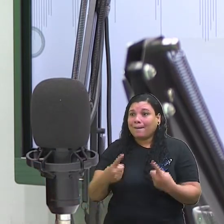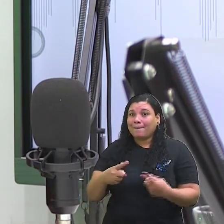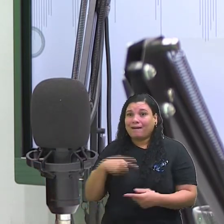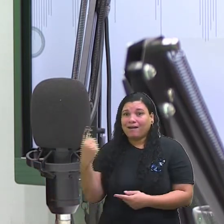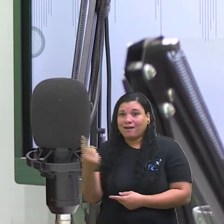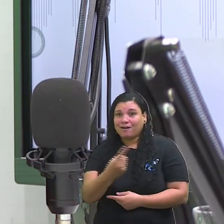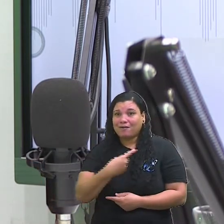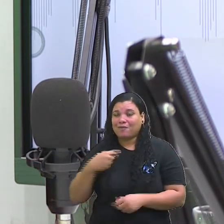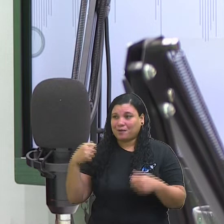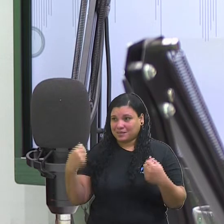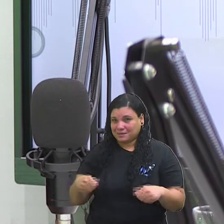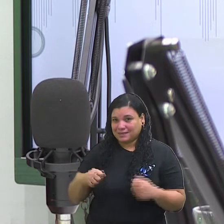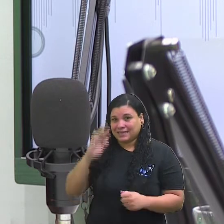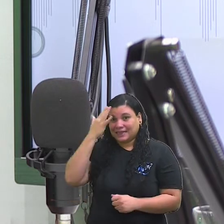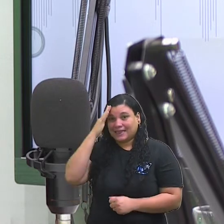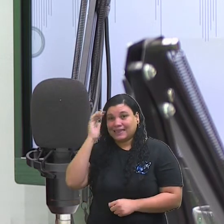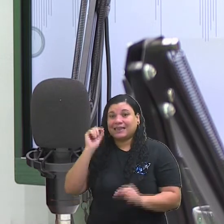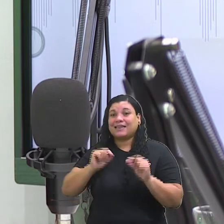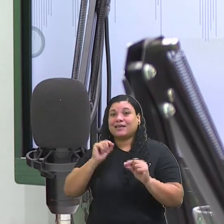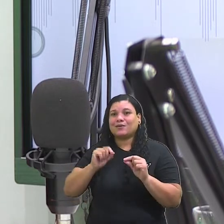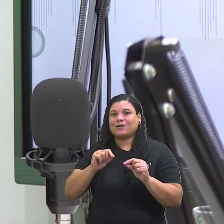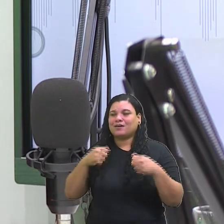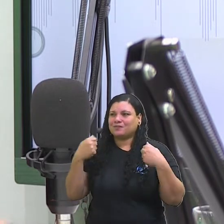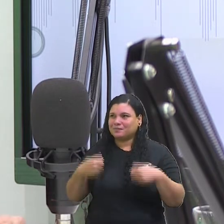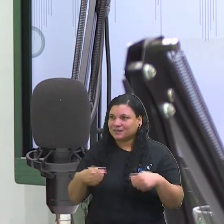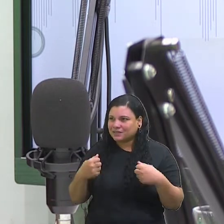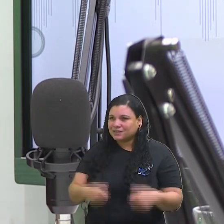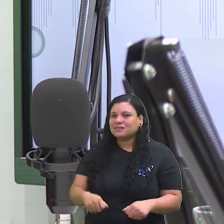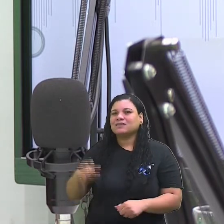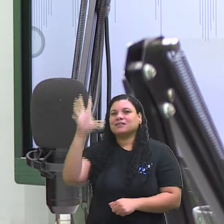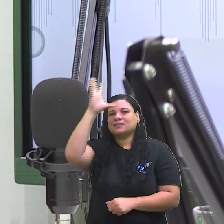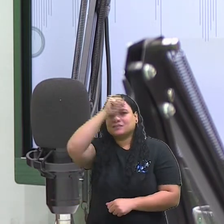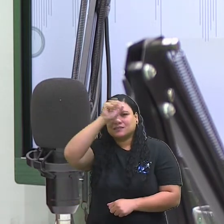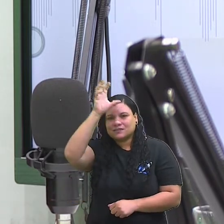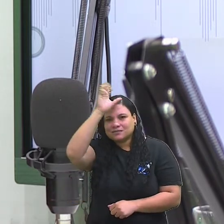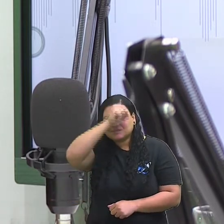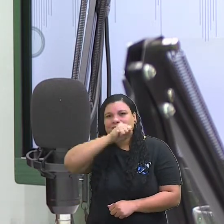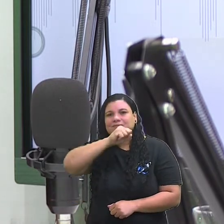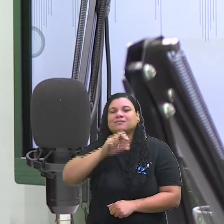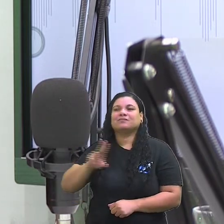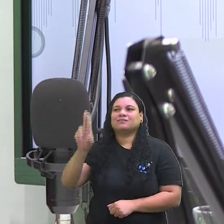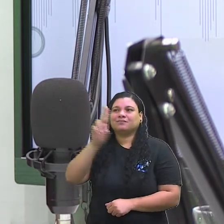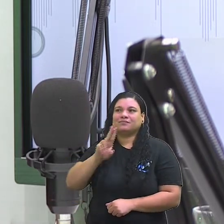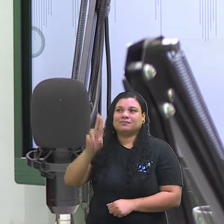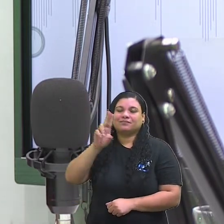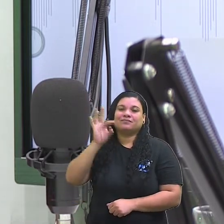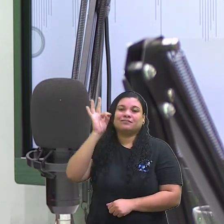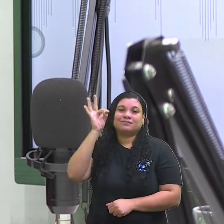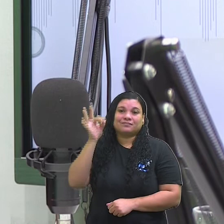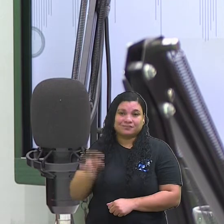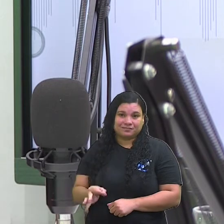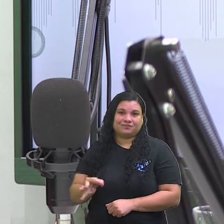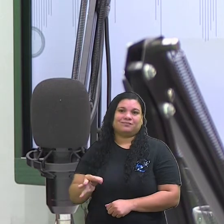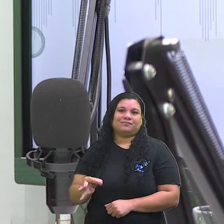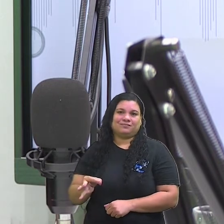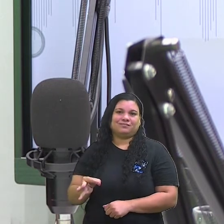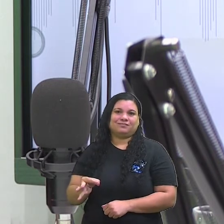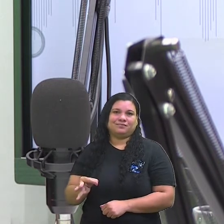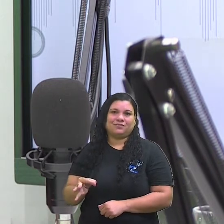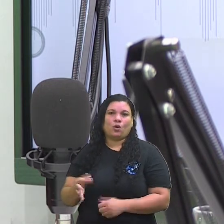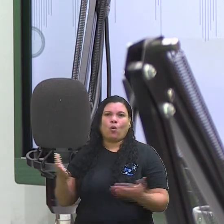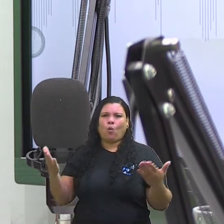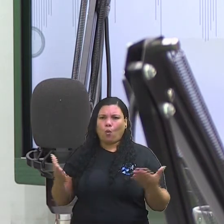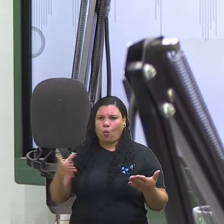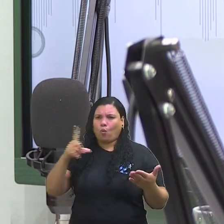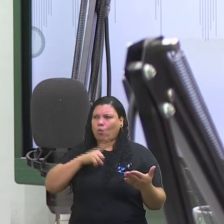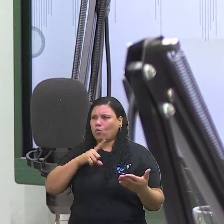bom uso delas, aí sim elas separam. Então hoje nós temos o quê? Filhos que chegam da escola, vão para o quarto,